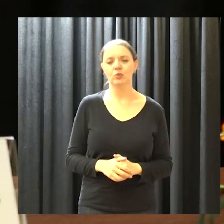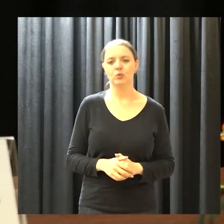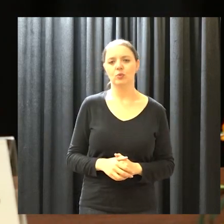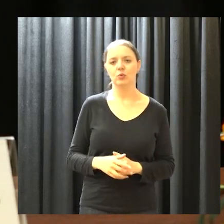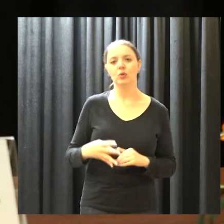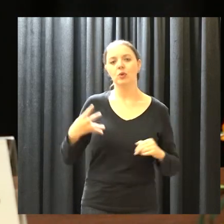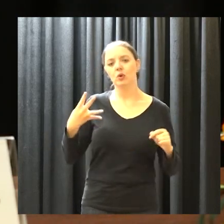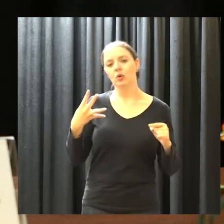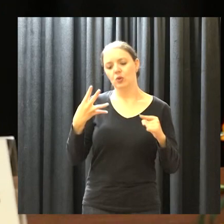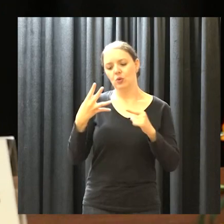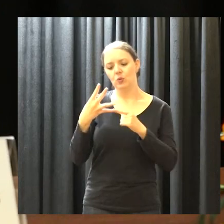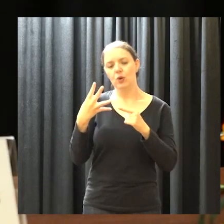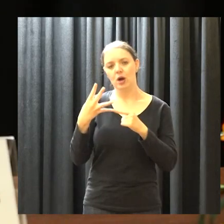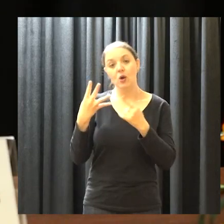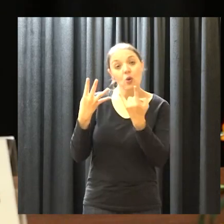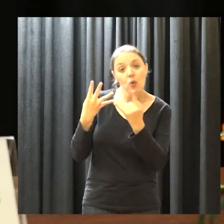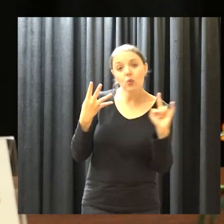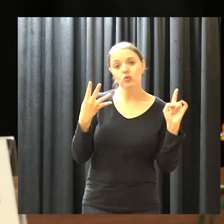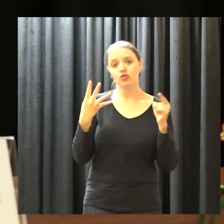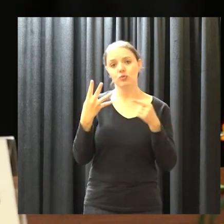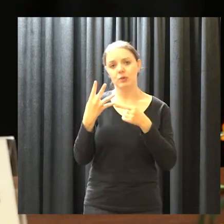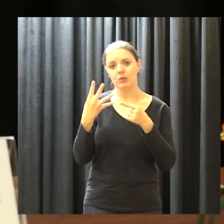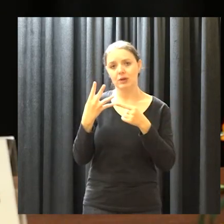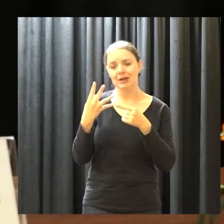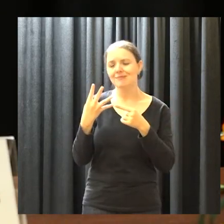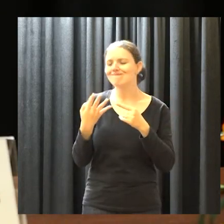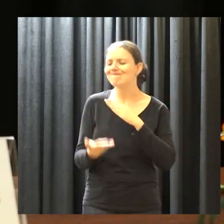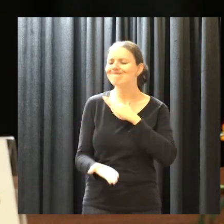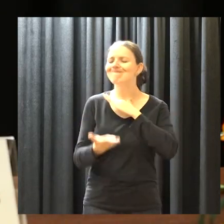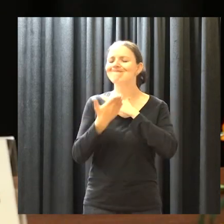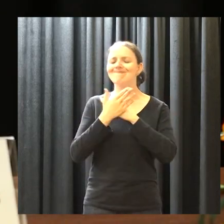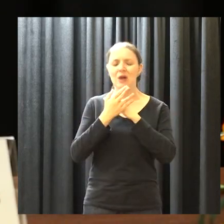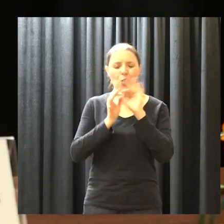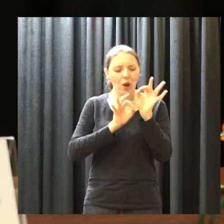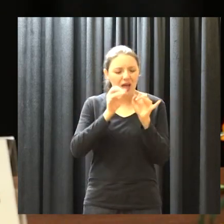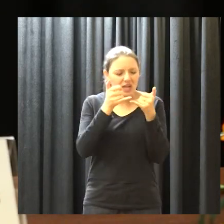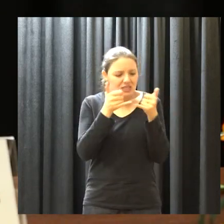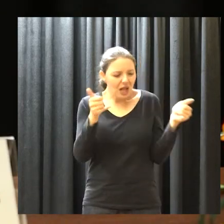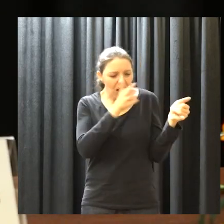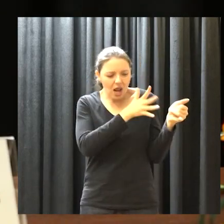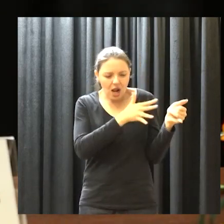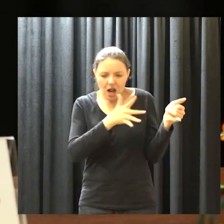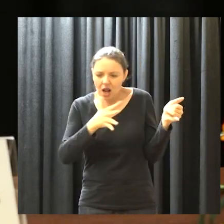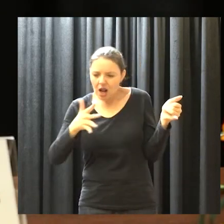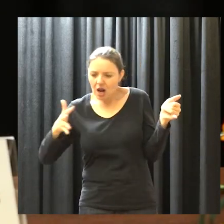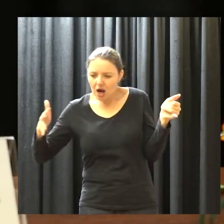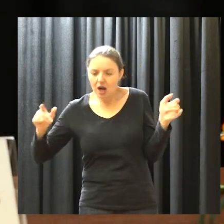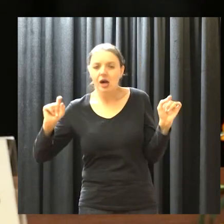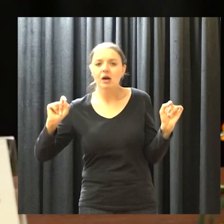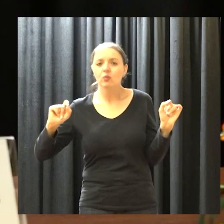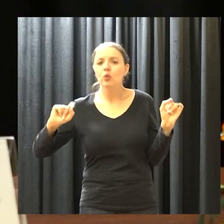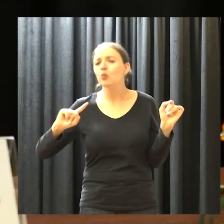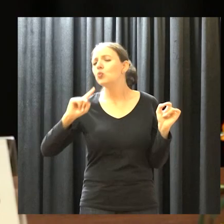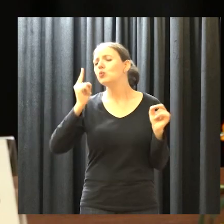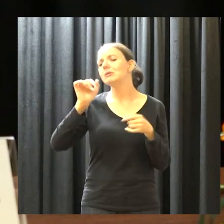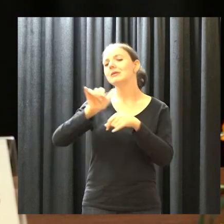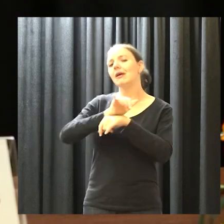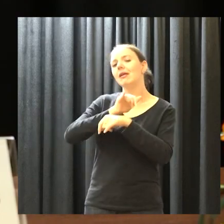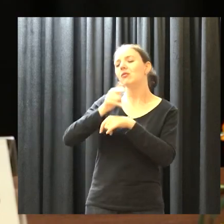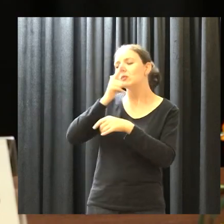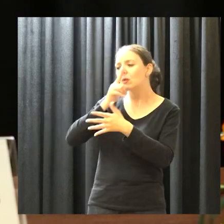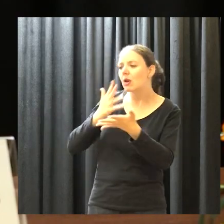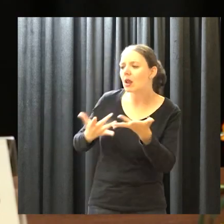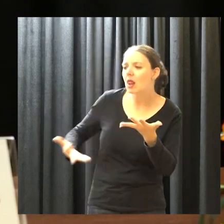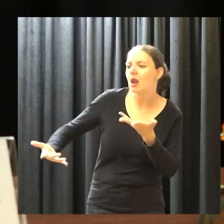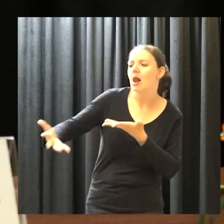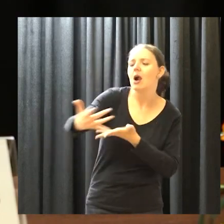E a quarta e última é um fio condutor que eu acho importantíssimo, que foi um dos recursos que a gente utilizou para colher as narrativas,